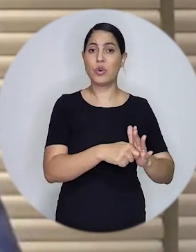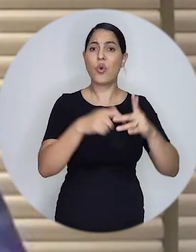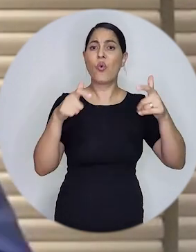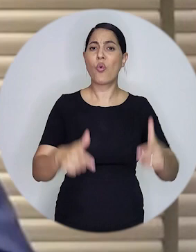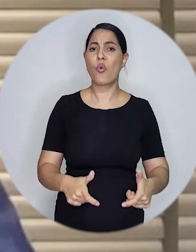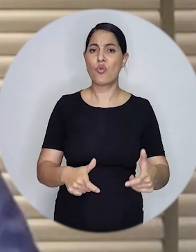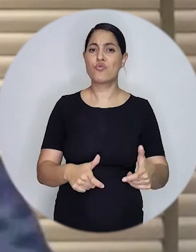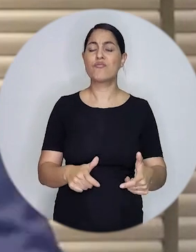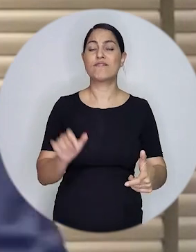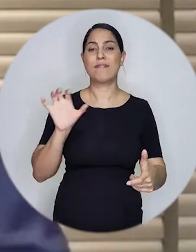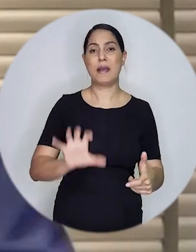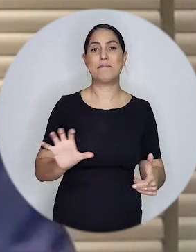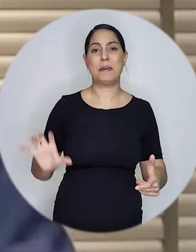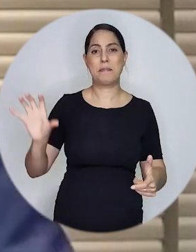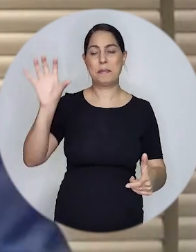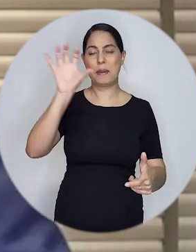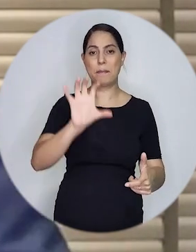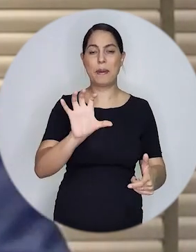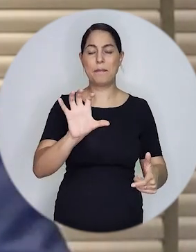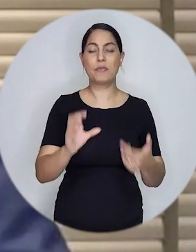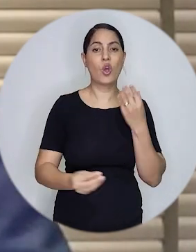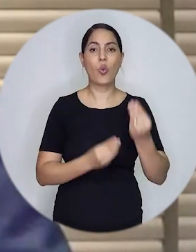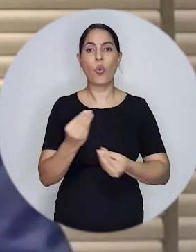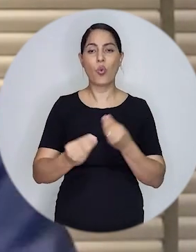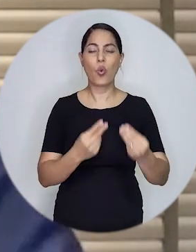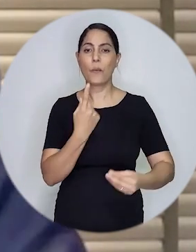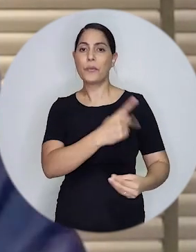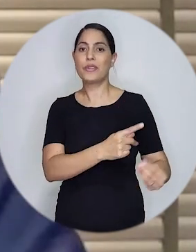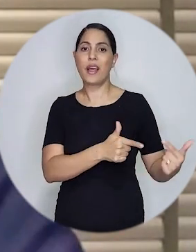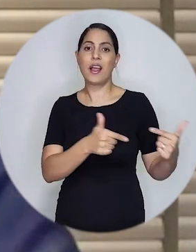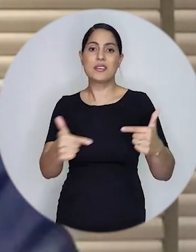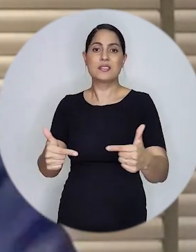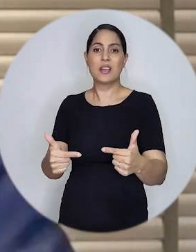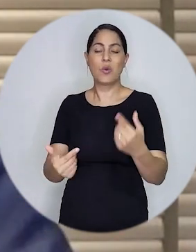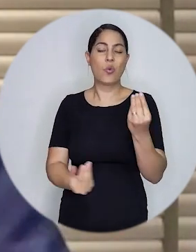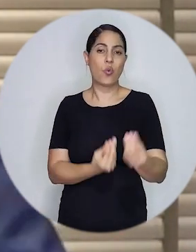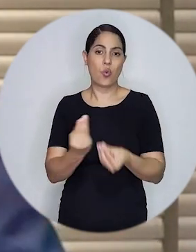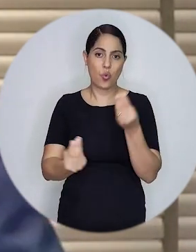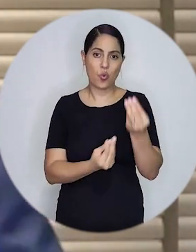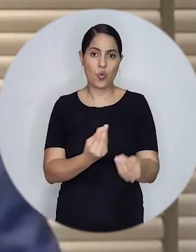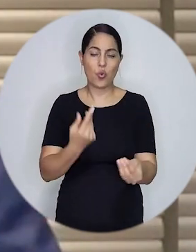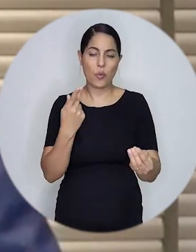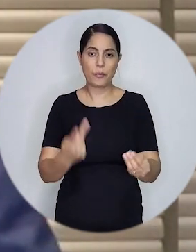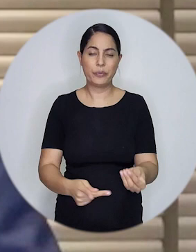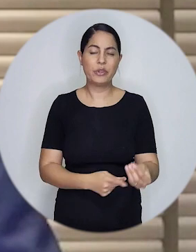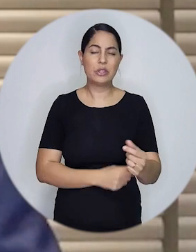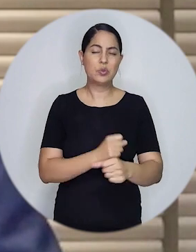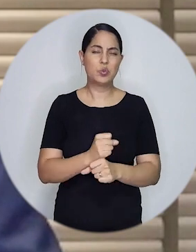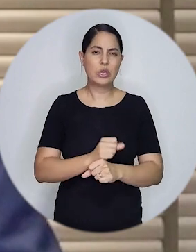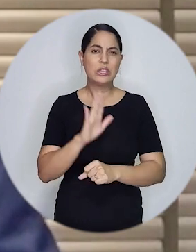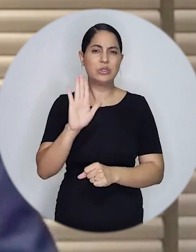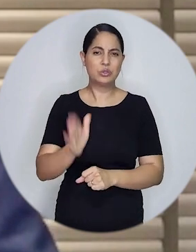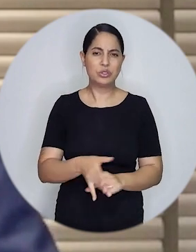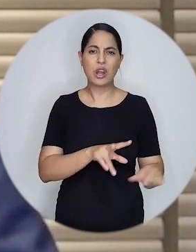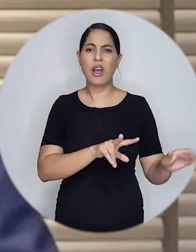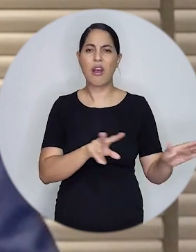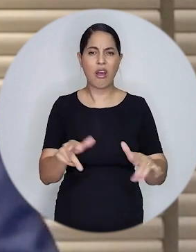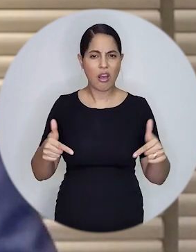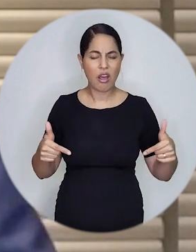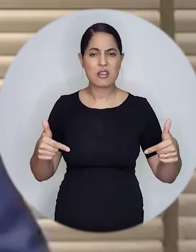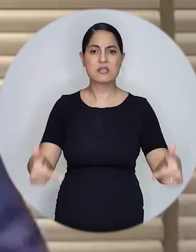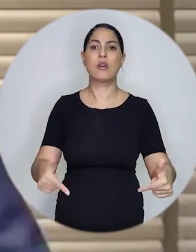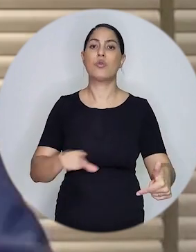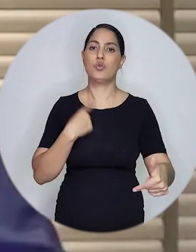Prerrogativas, as procuradorias que existem nas seccionais, quais são as suas formas de atuação, porque através de diligências que fizemos ao longo